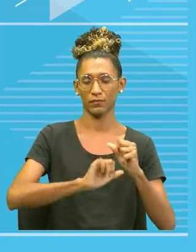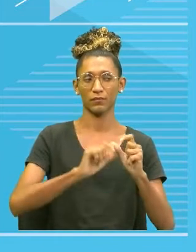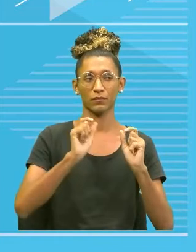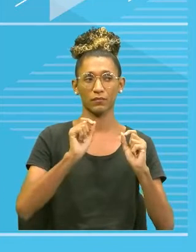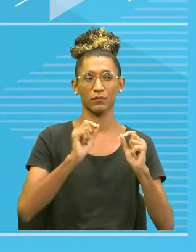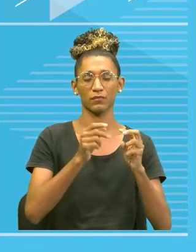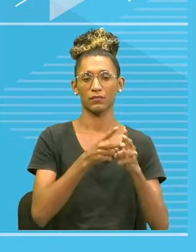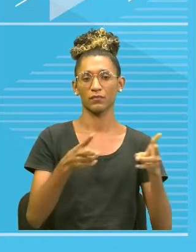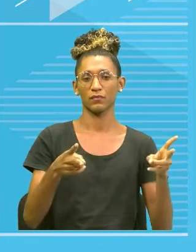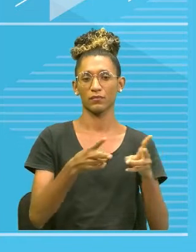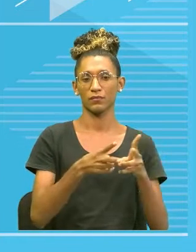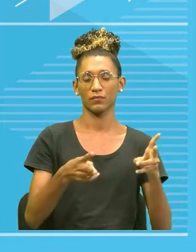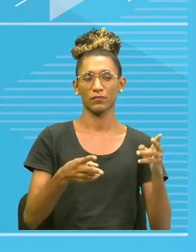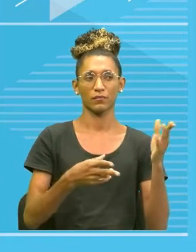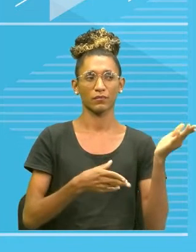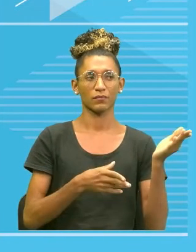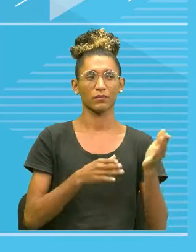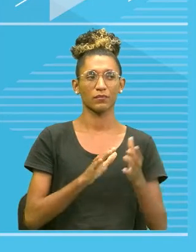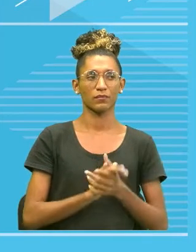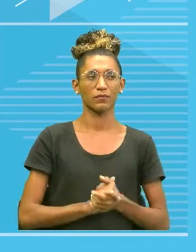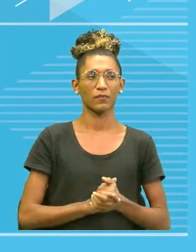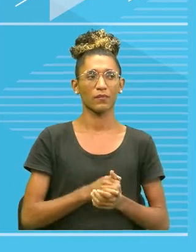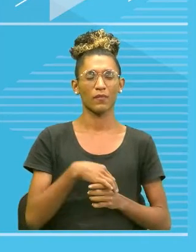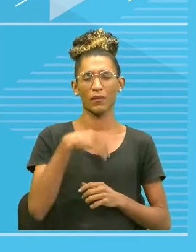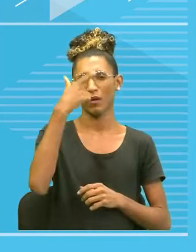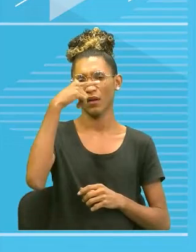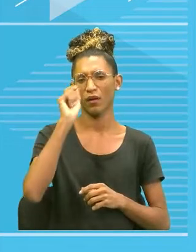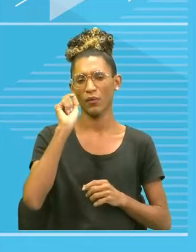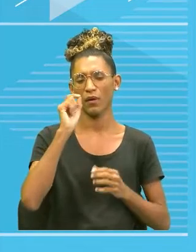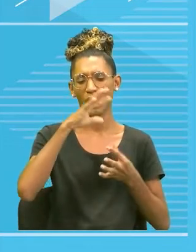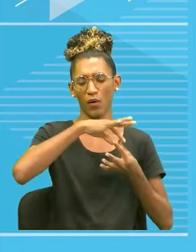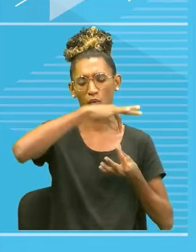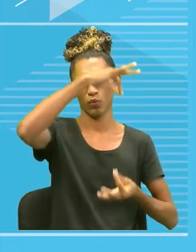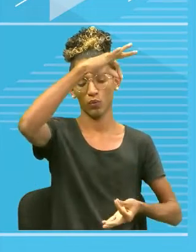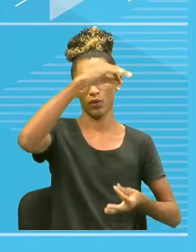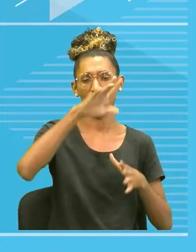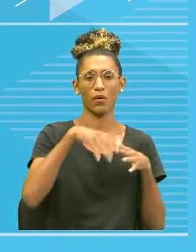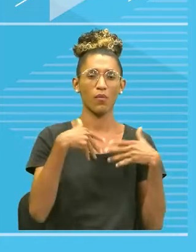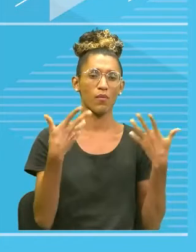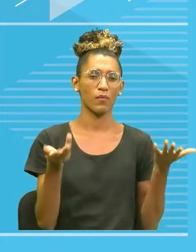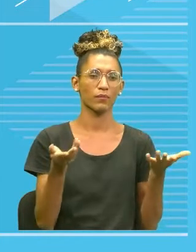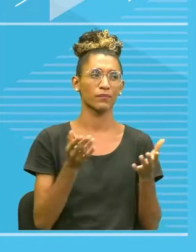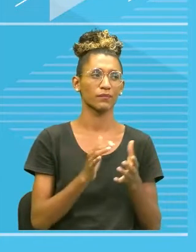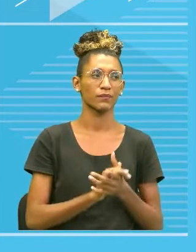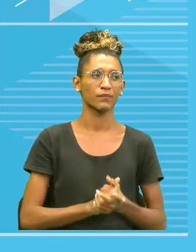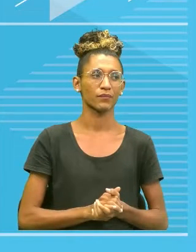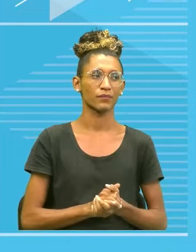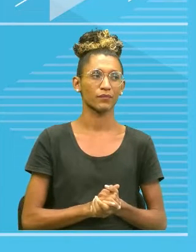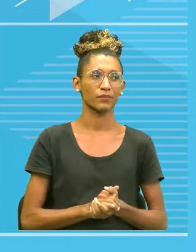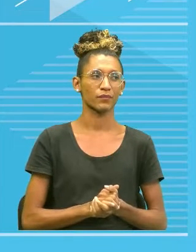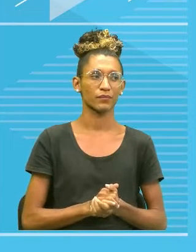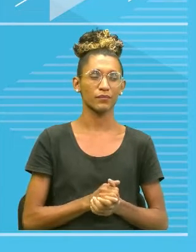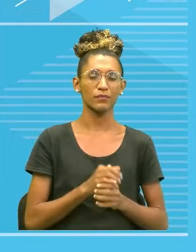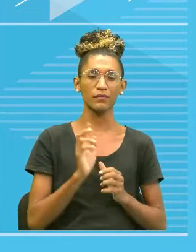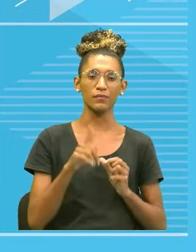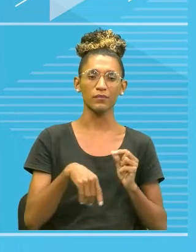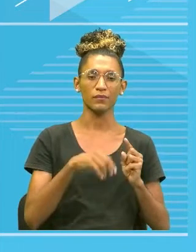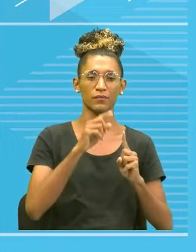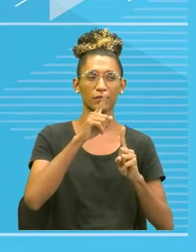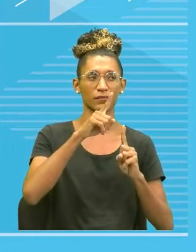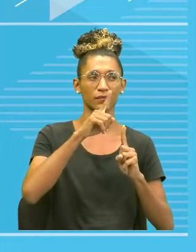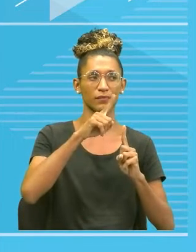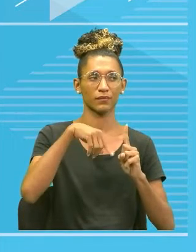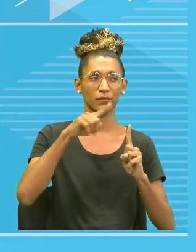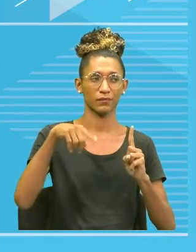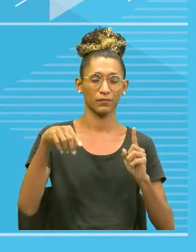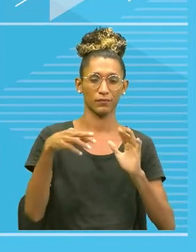Tá. E quem é a altura do quadrilátero? é a minha variação